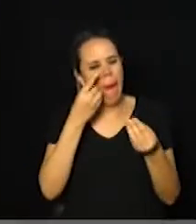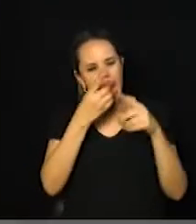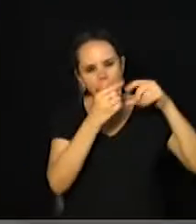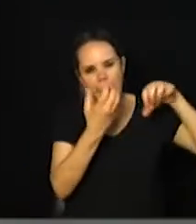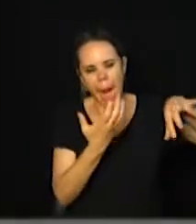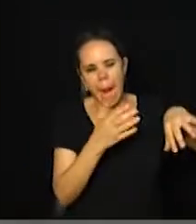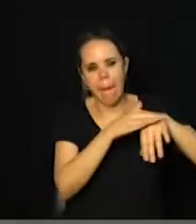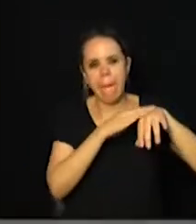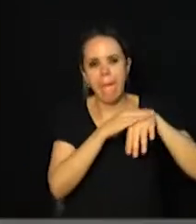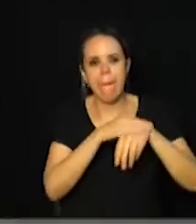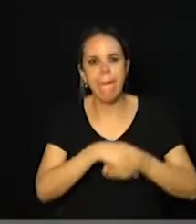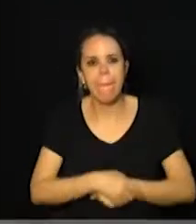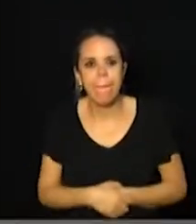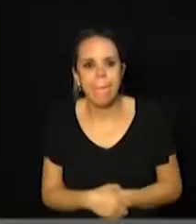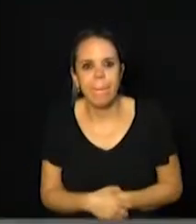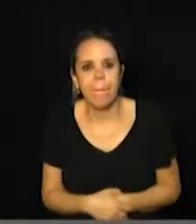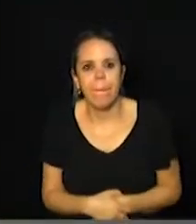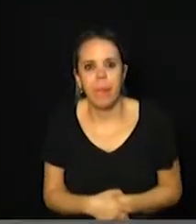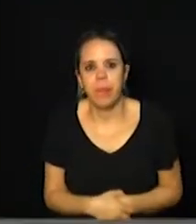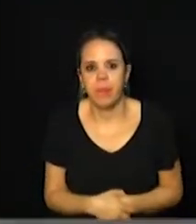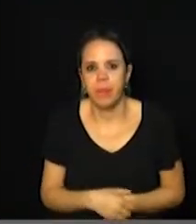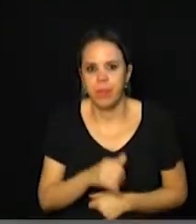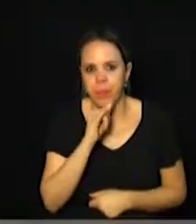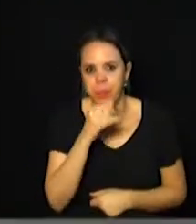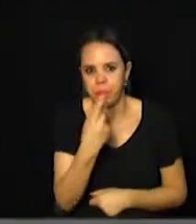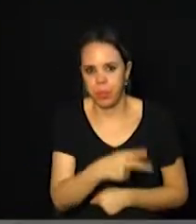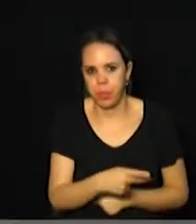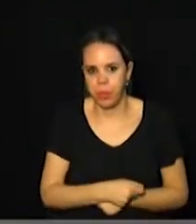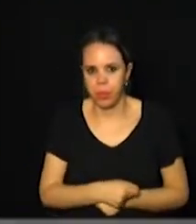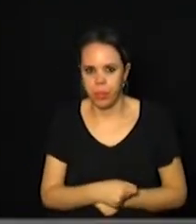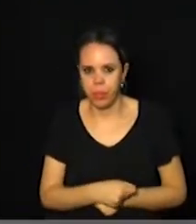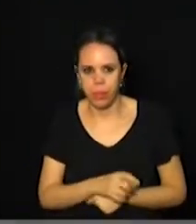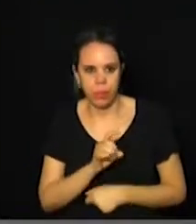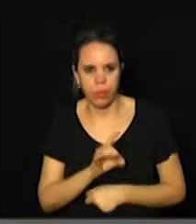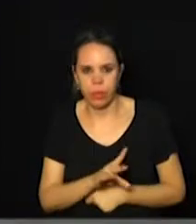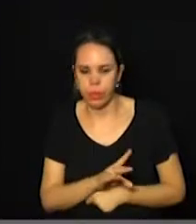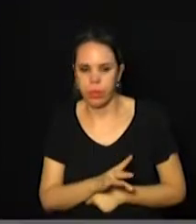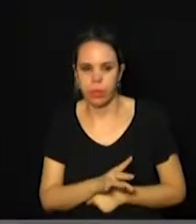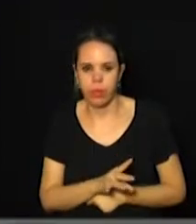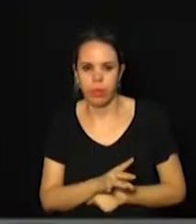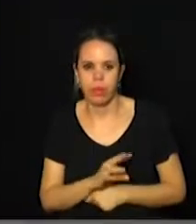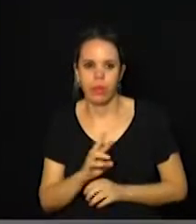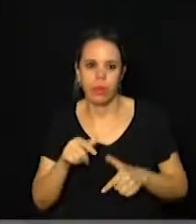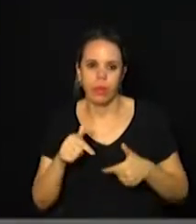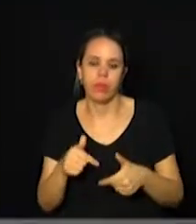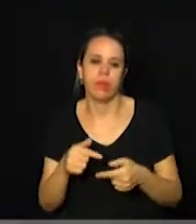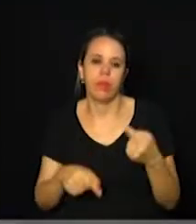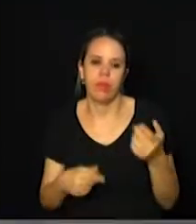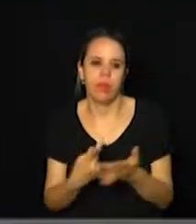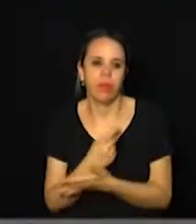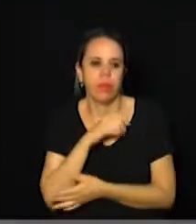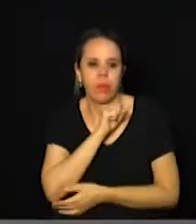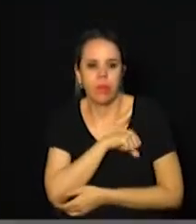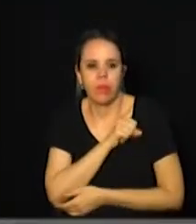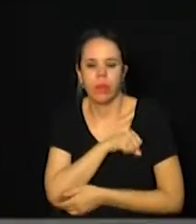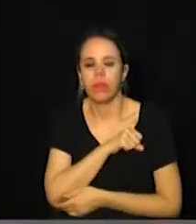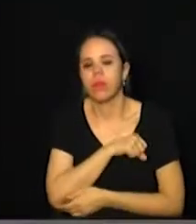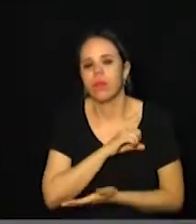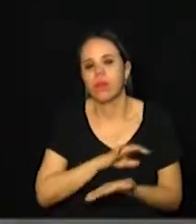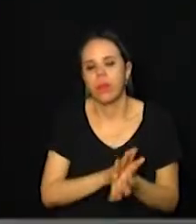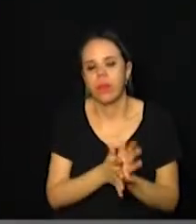em Brasília conversando e para dizer para ele que não é só que essa essa medida inoportuna é mau é cruel